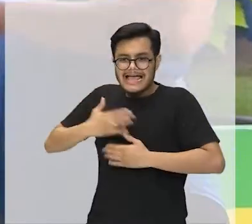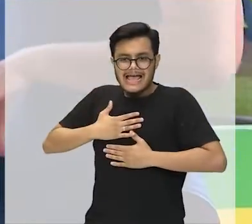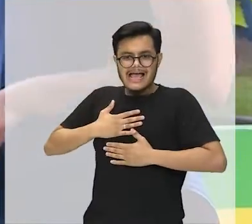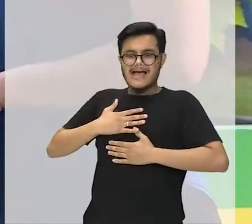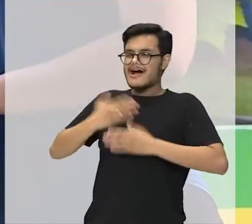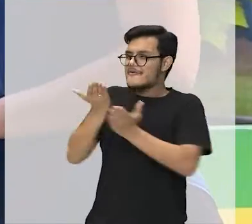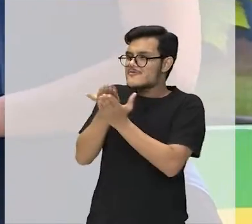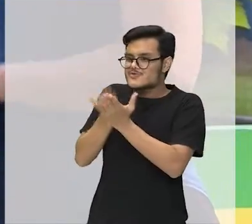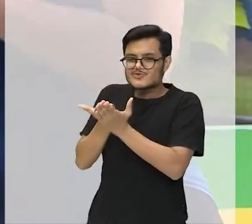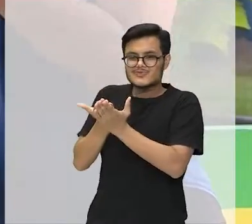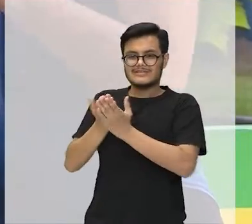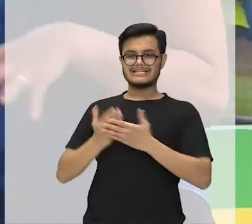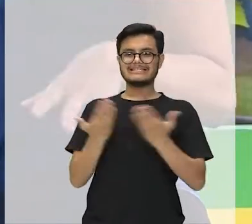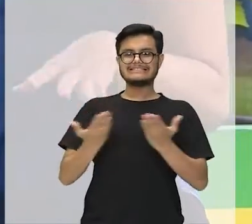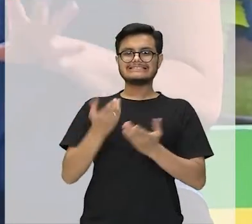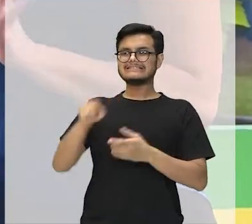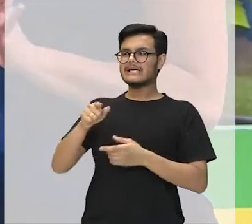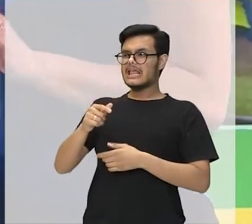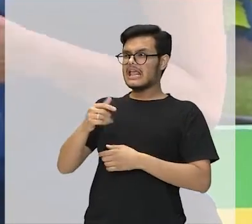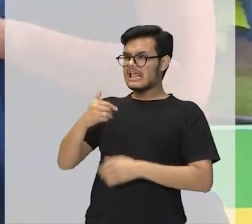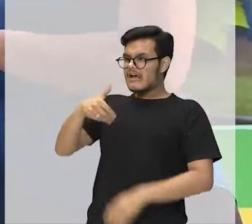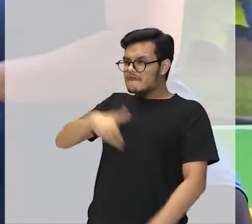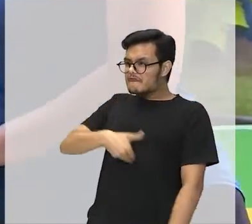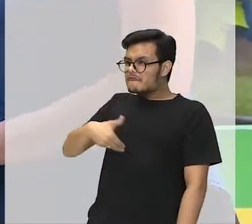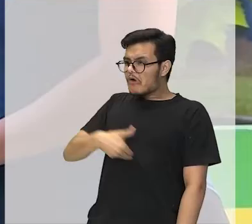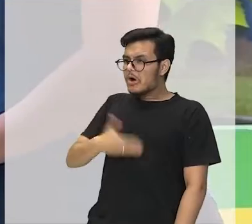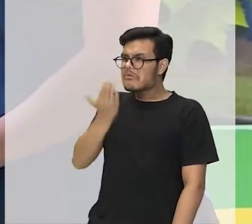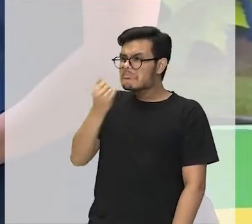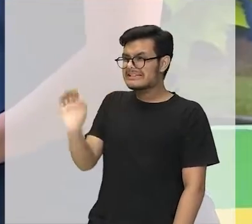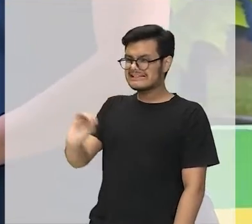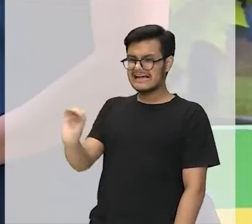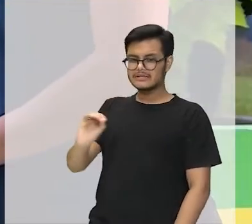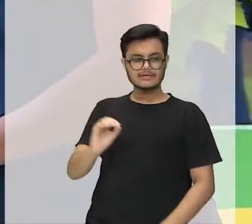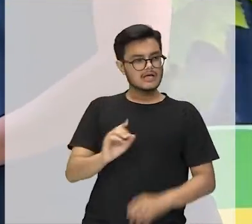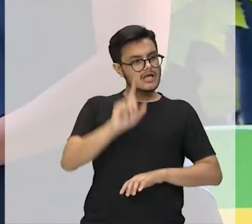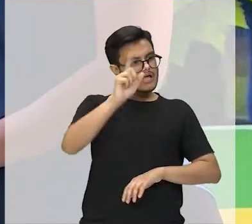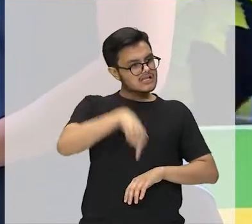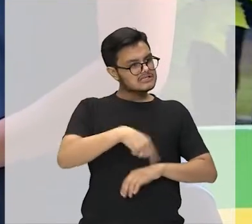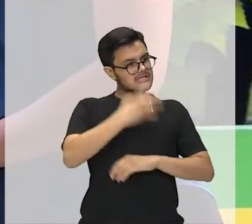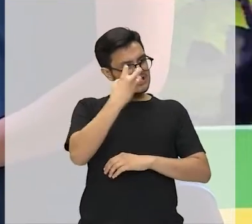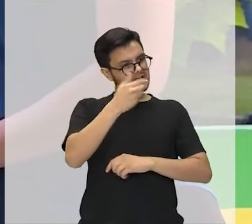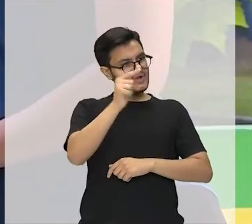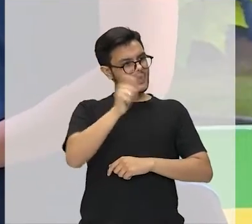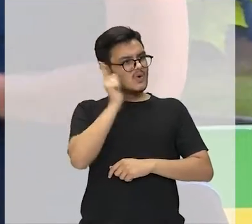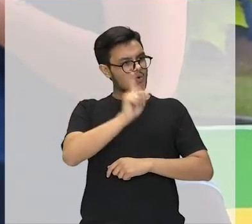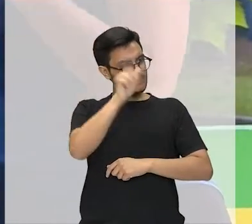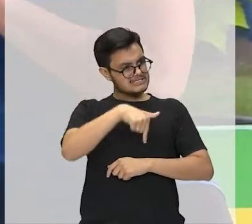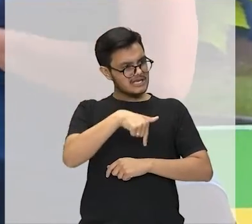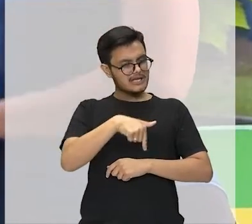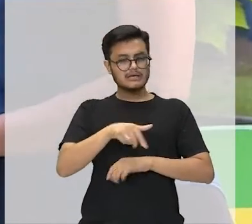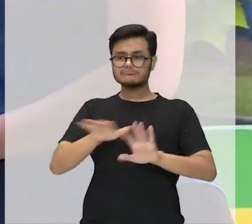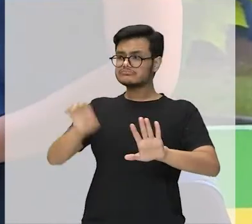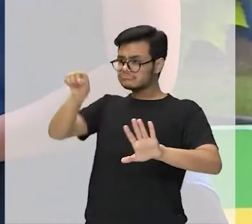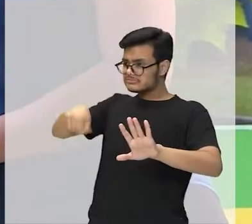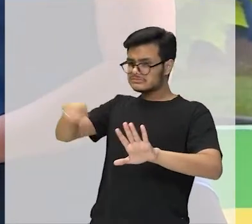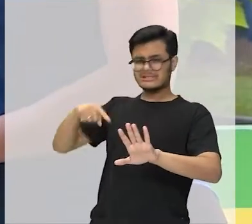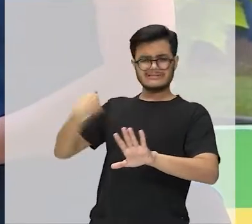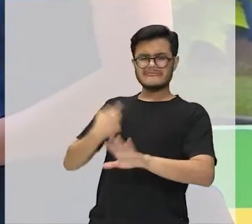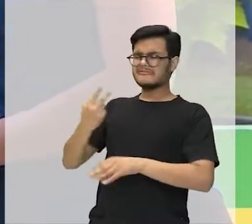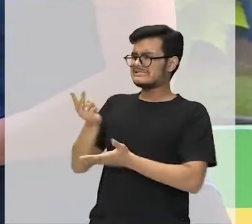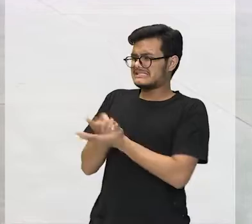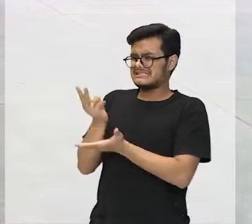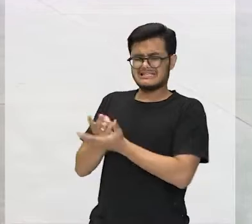animadíssima pra essa aula, né? O problema é que eu não comi nada, tô meio assim, mas eu... E agora, será que tu vai conseguir fazer? Eu garanto, eu várias vezes já fiz isso,